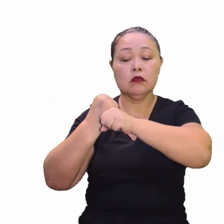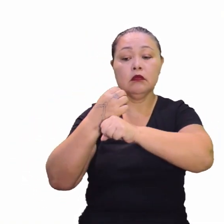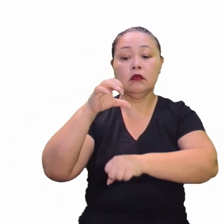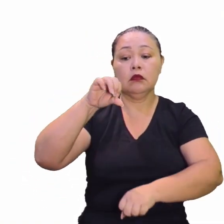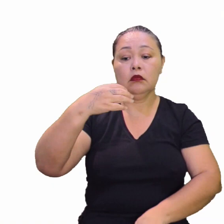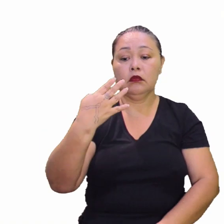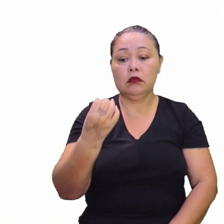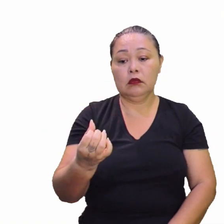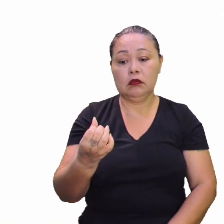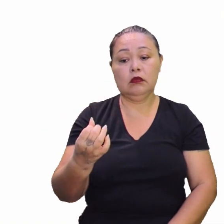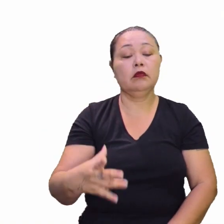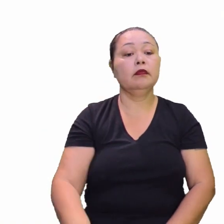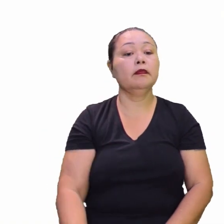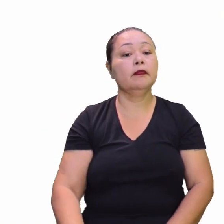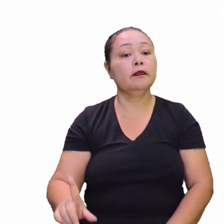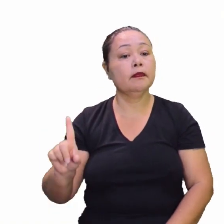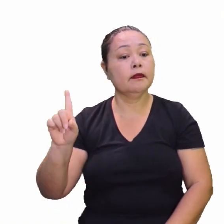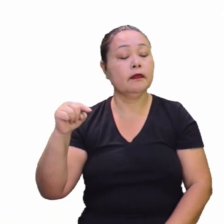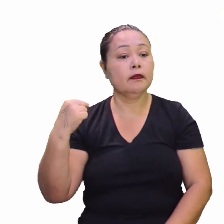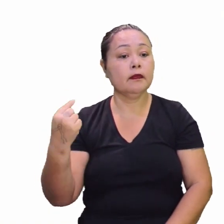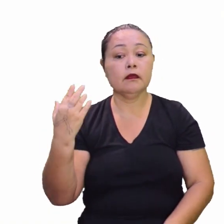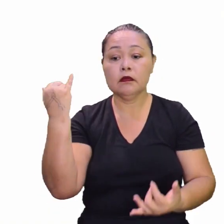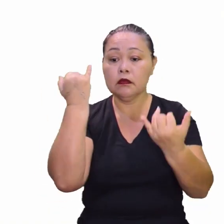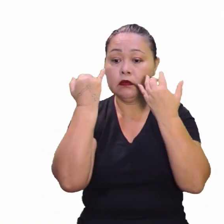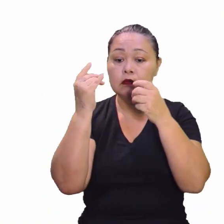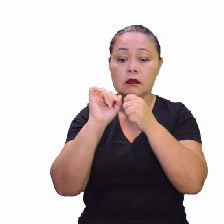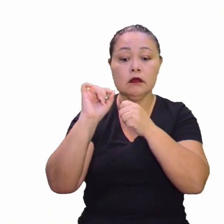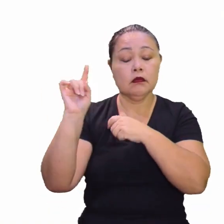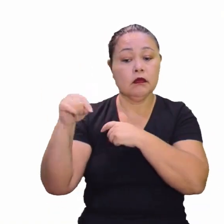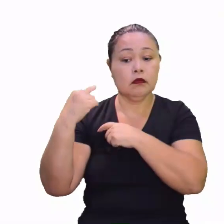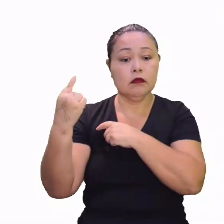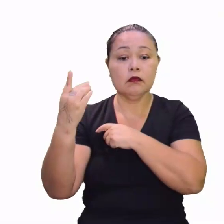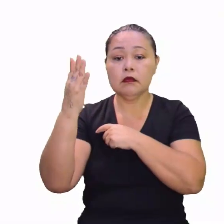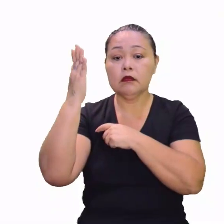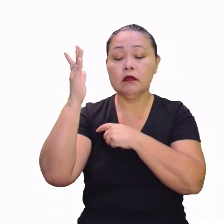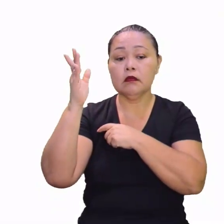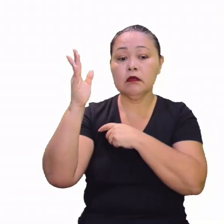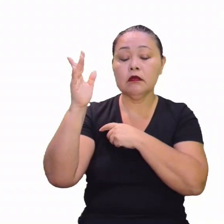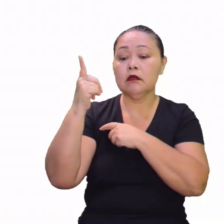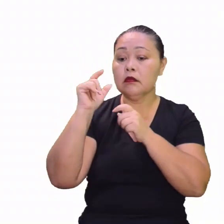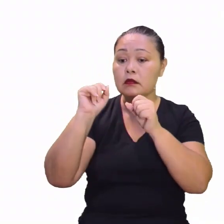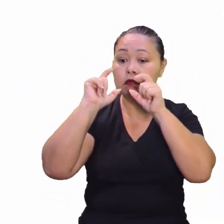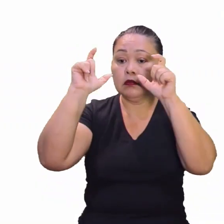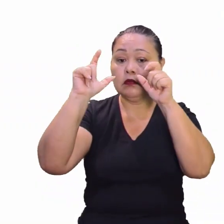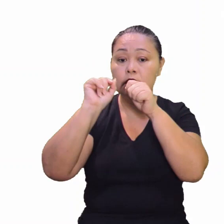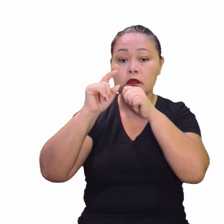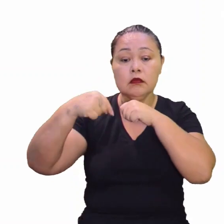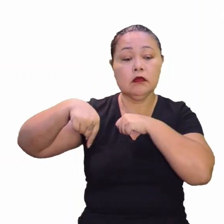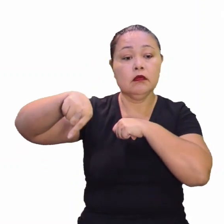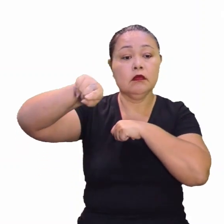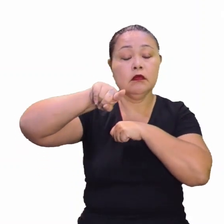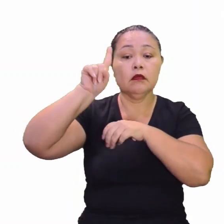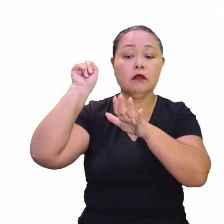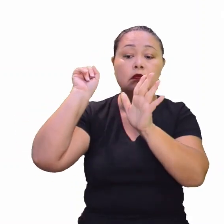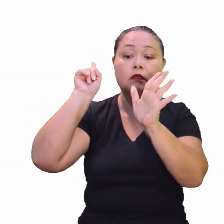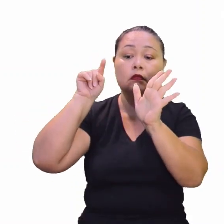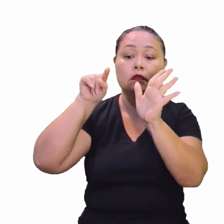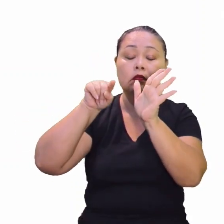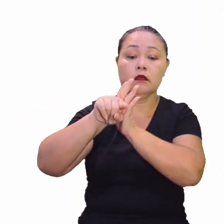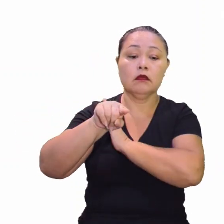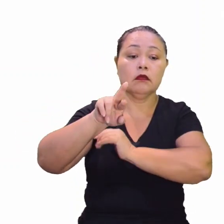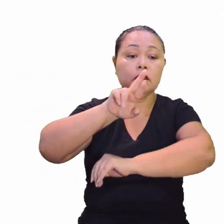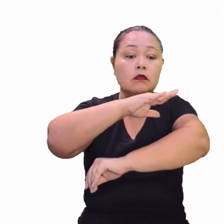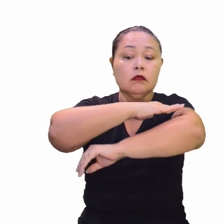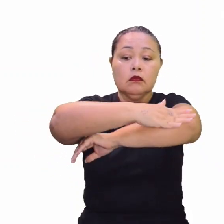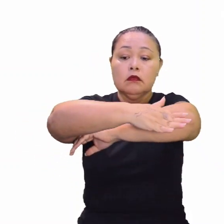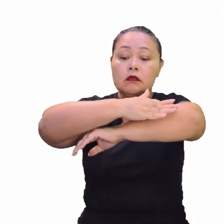obras. 946. Beleza. Vamos lá. São informações para você ficar ligado em relação a essa questão das rodovias